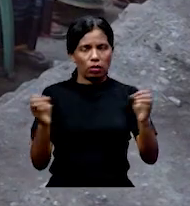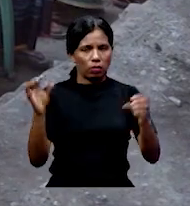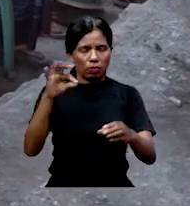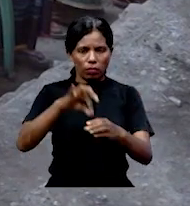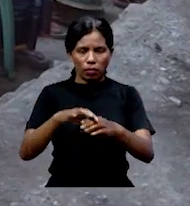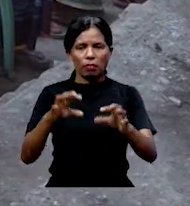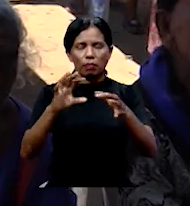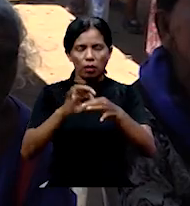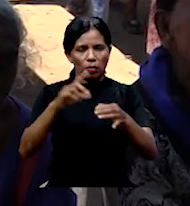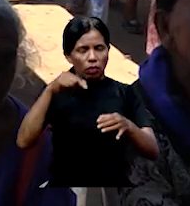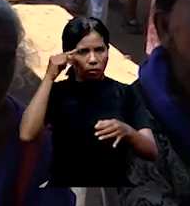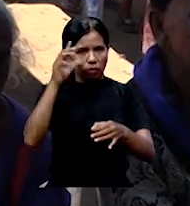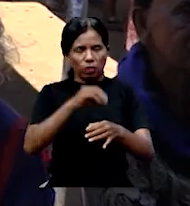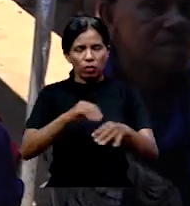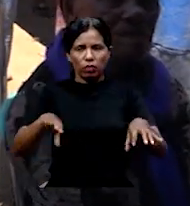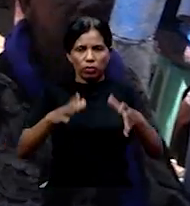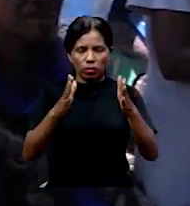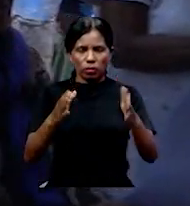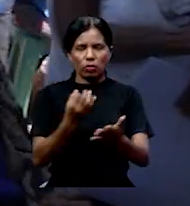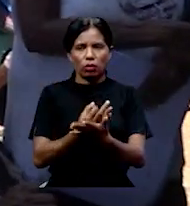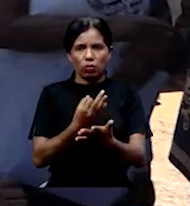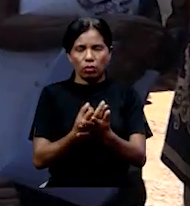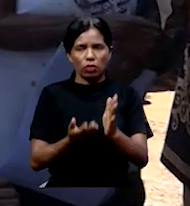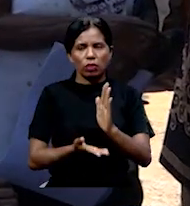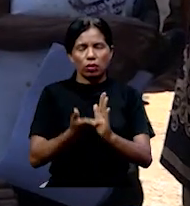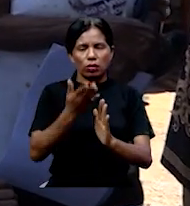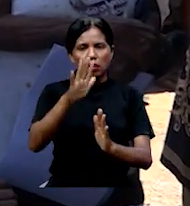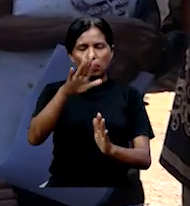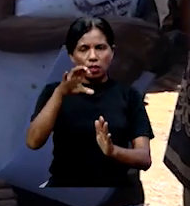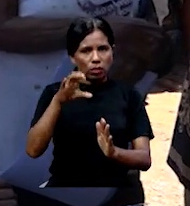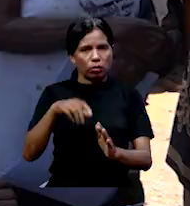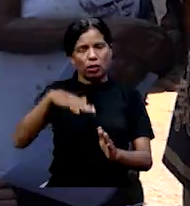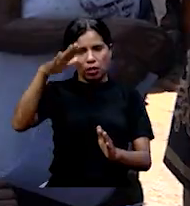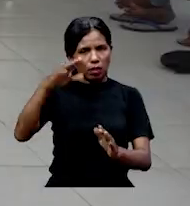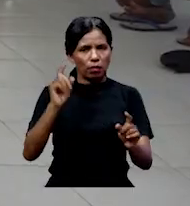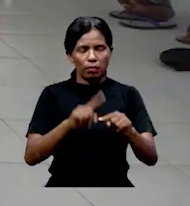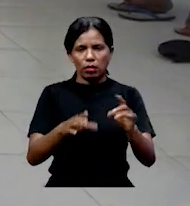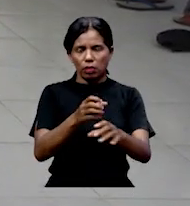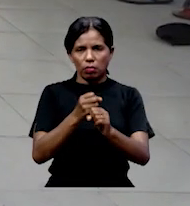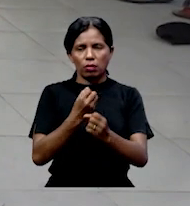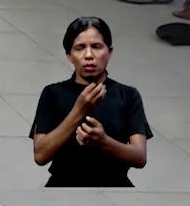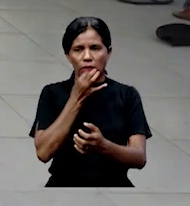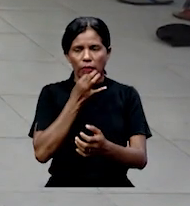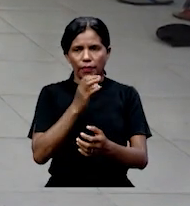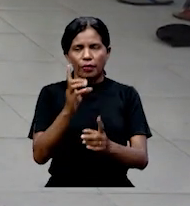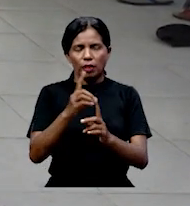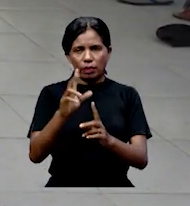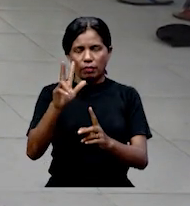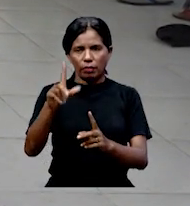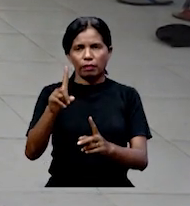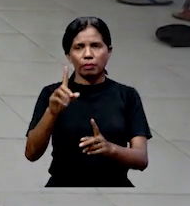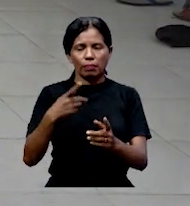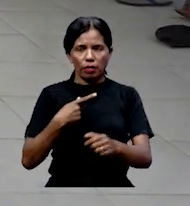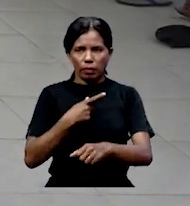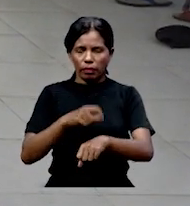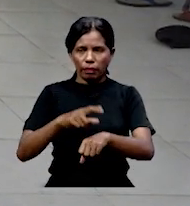governo. Eis titular no funcionário sira nebe salário mensal liu $205. Ihe lorong hitu fulan Dezembro tinang riuroron resingida, Parlamento Nasional